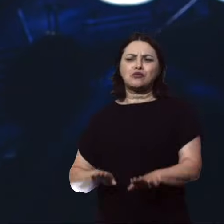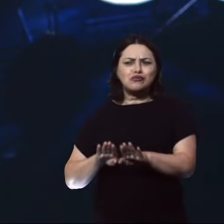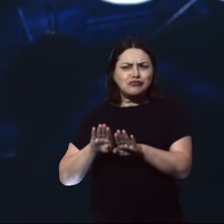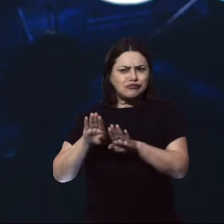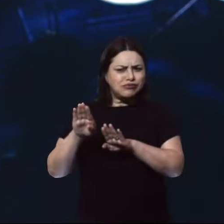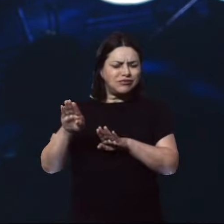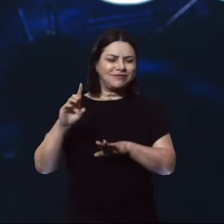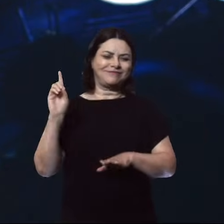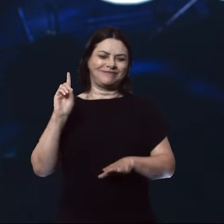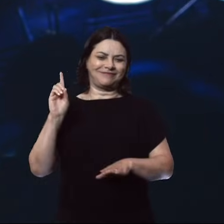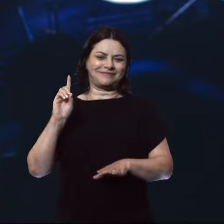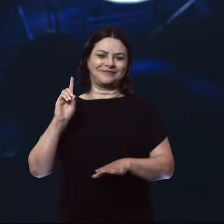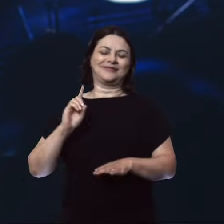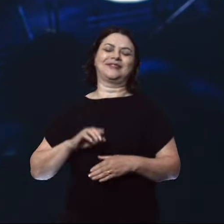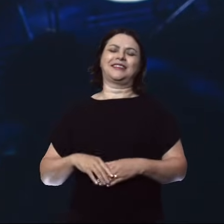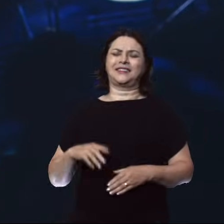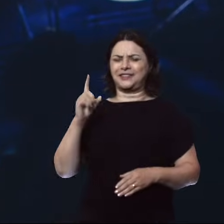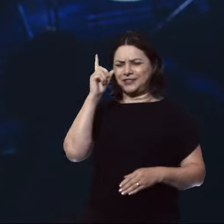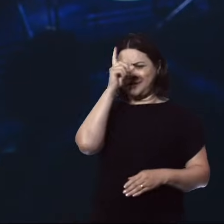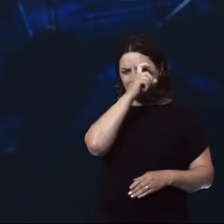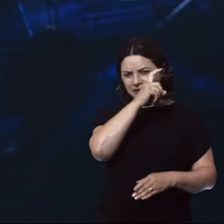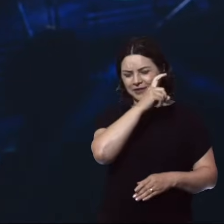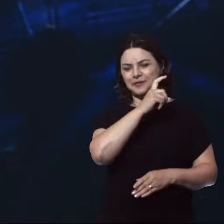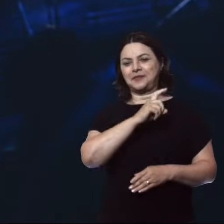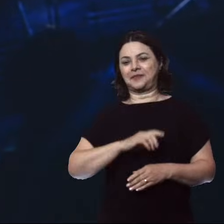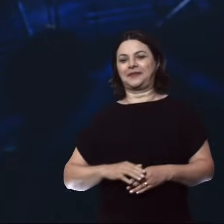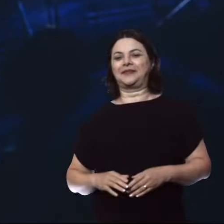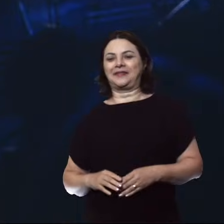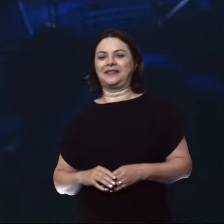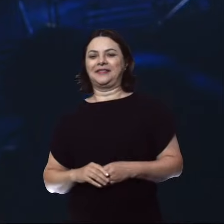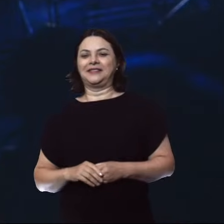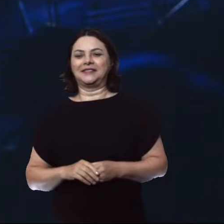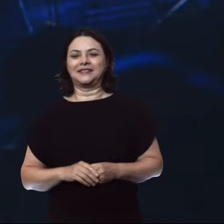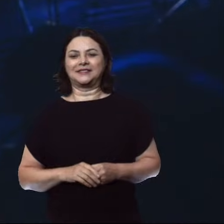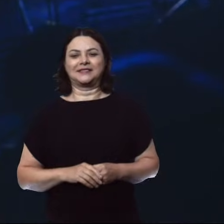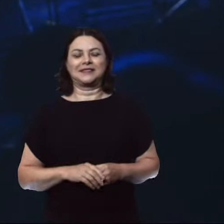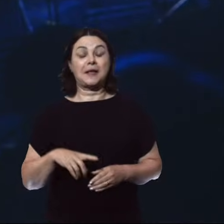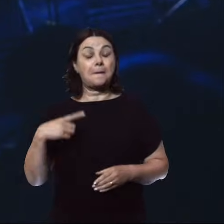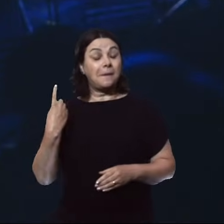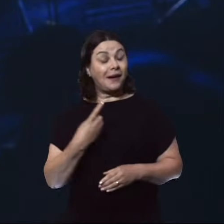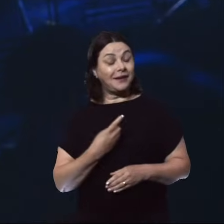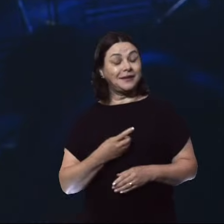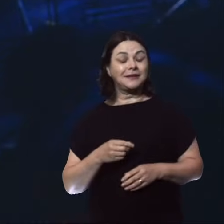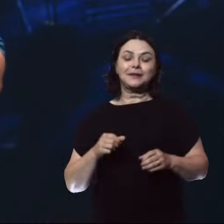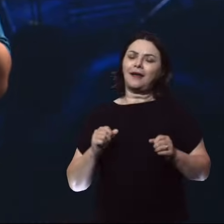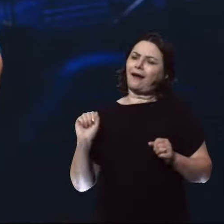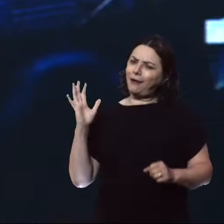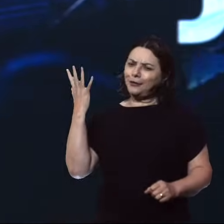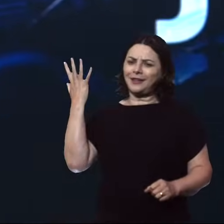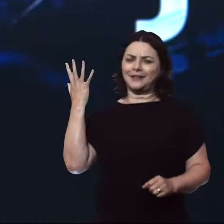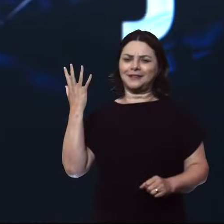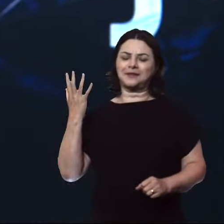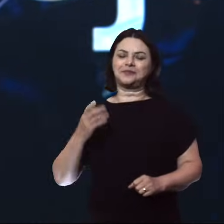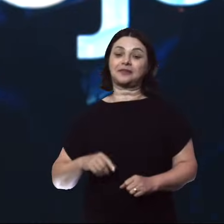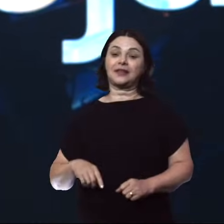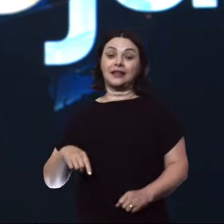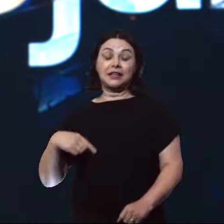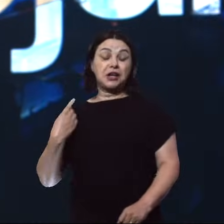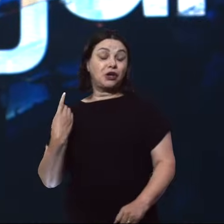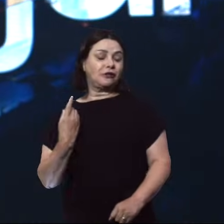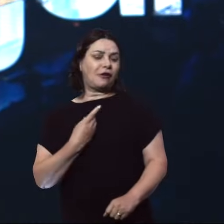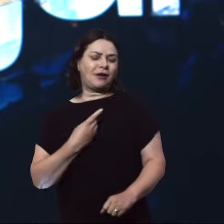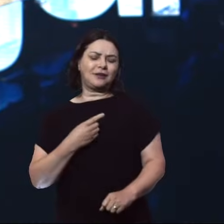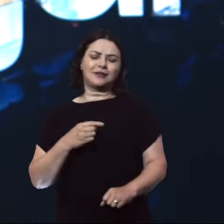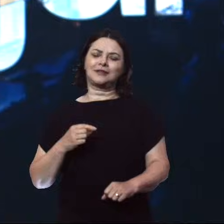assim? Eu sei que, né, faz parte. A gente já sai esperando esse tipo de coisa. A gente não tirou férias, então a gente